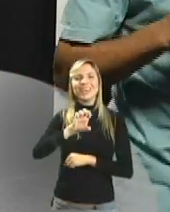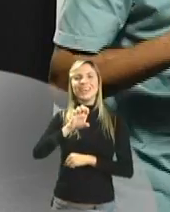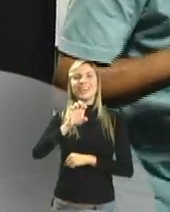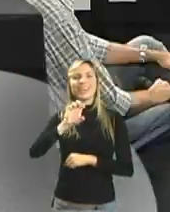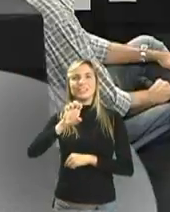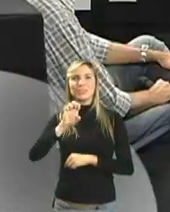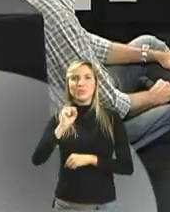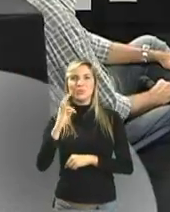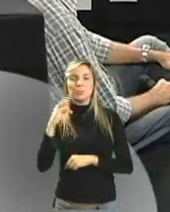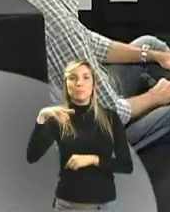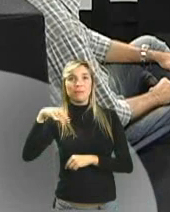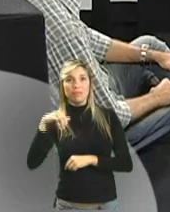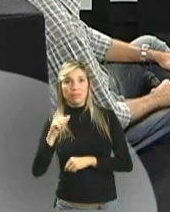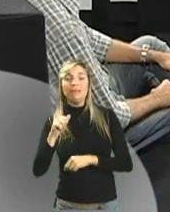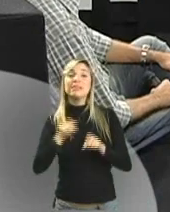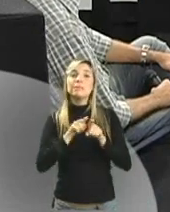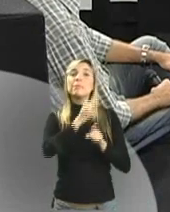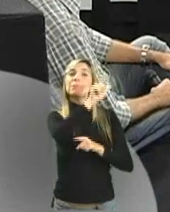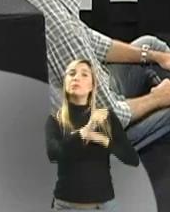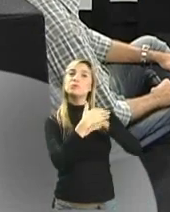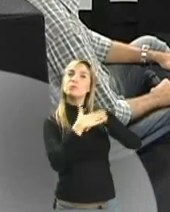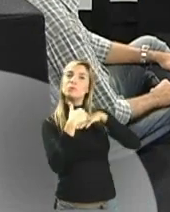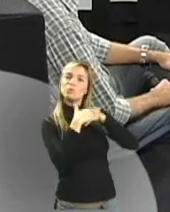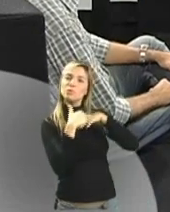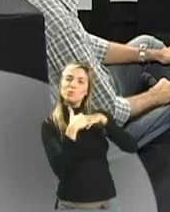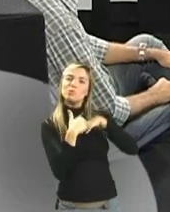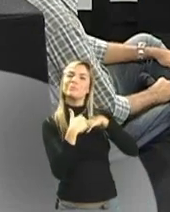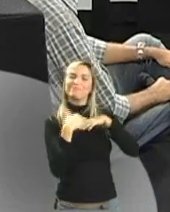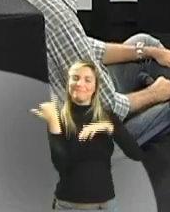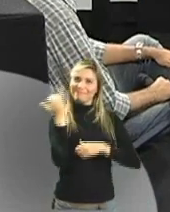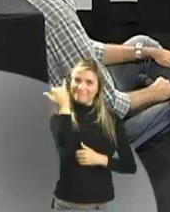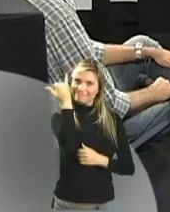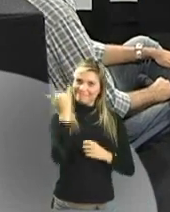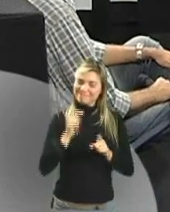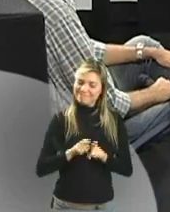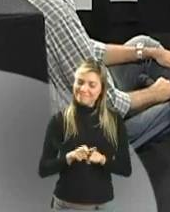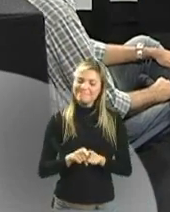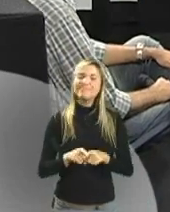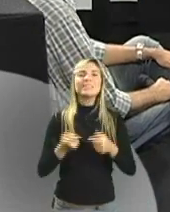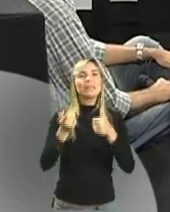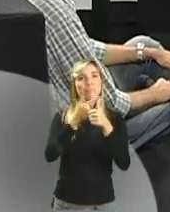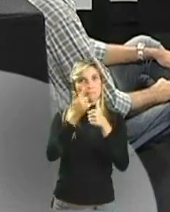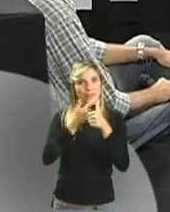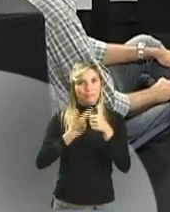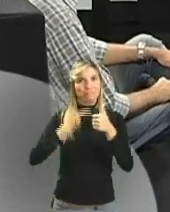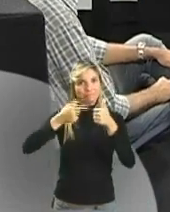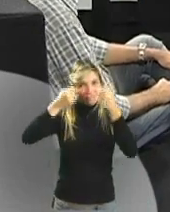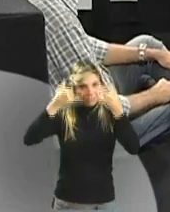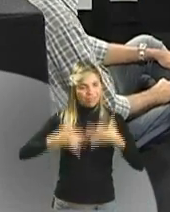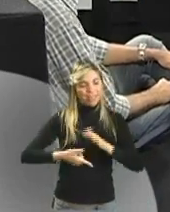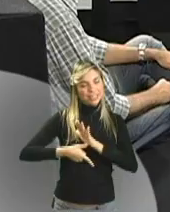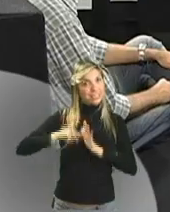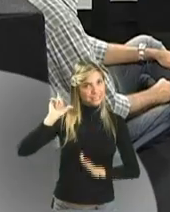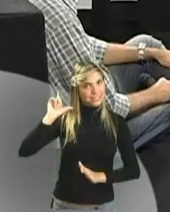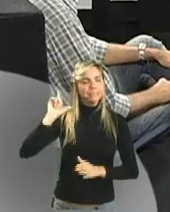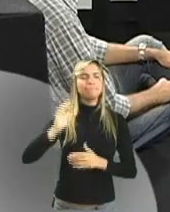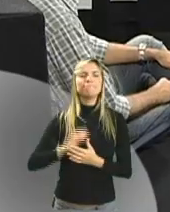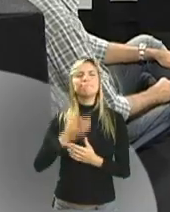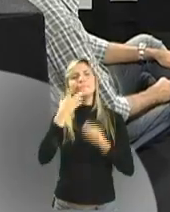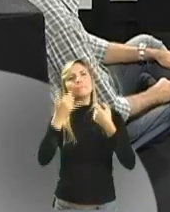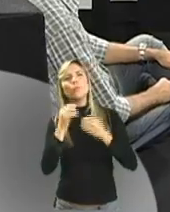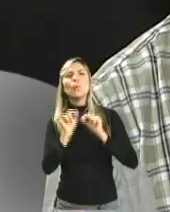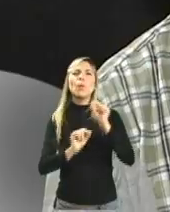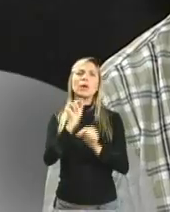estomizadas e em relação a pessoas que cuidam deles também, né? Mas No primeiro bloco, a gente estava conhecendo um pouco, né,